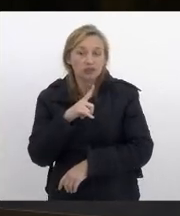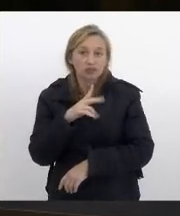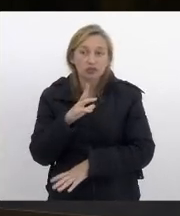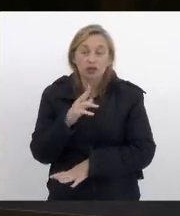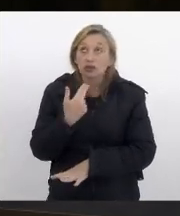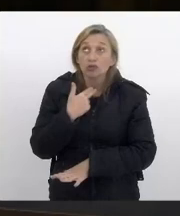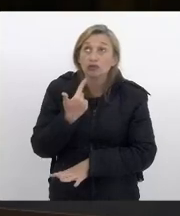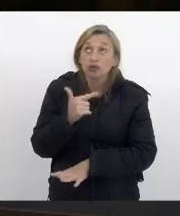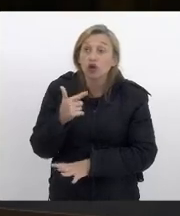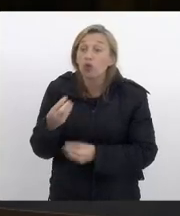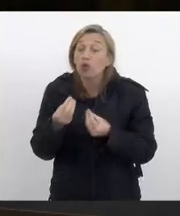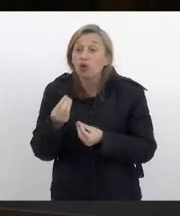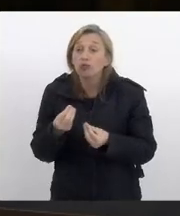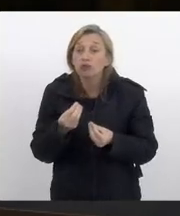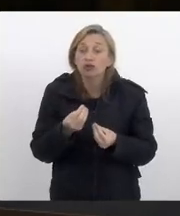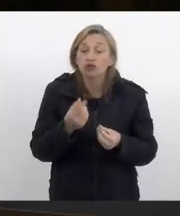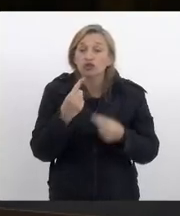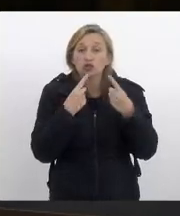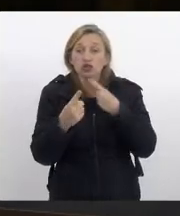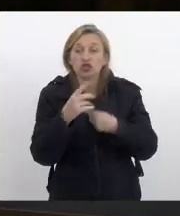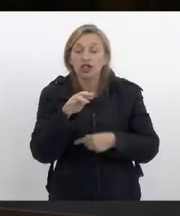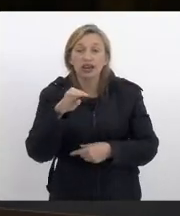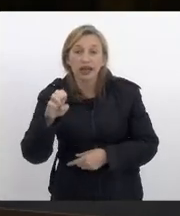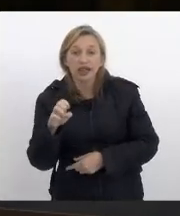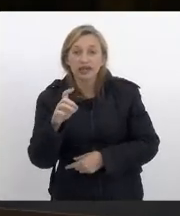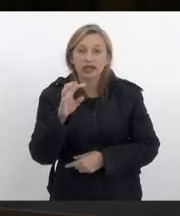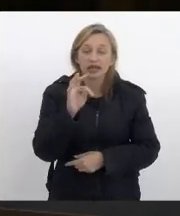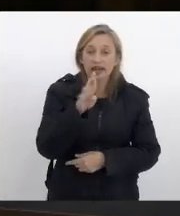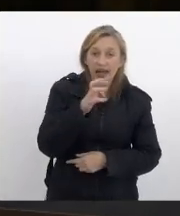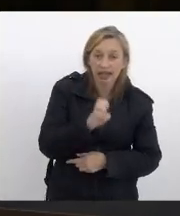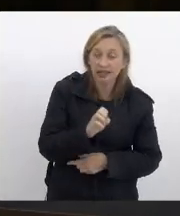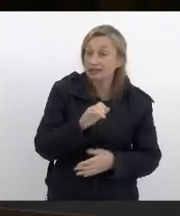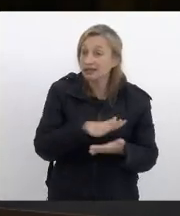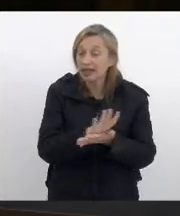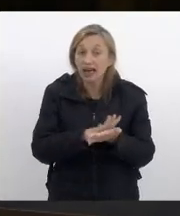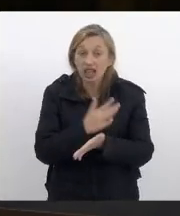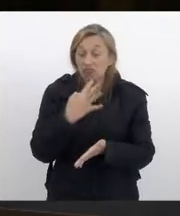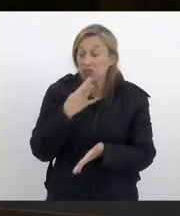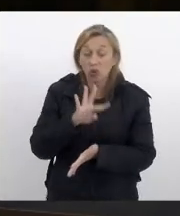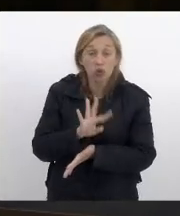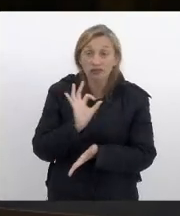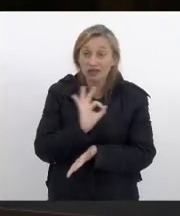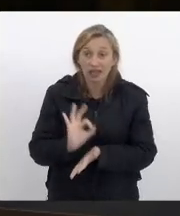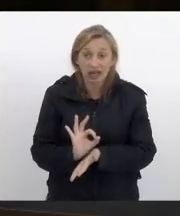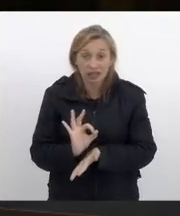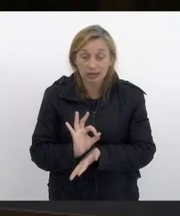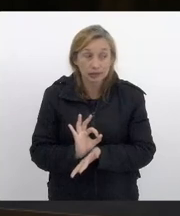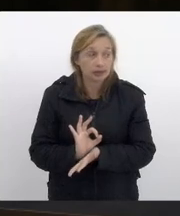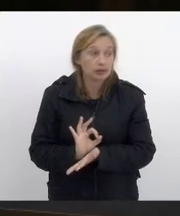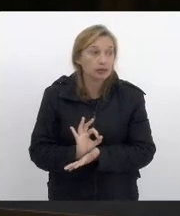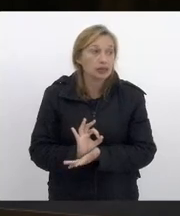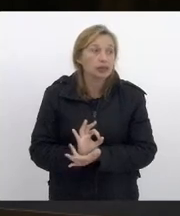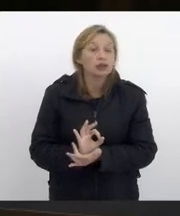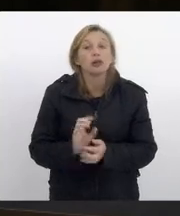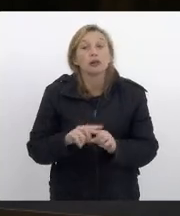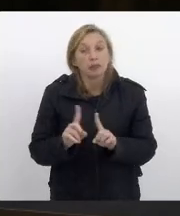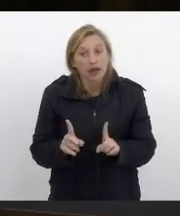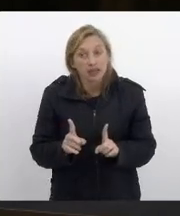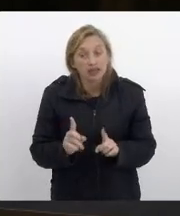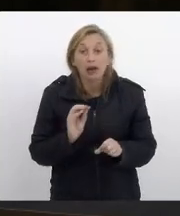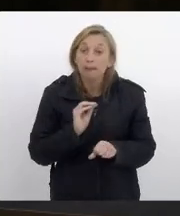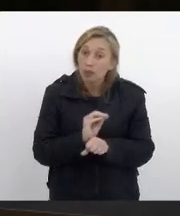tenho como discutir que grátis, eu não tenho como falar sobre isso, porque eu não conheço, não tenho essa expertise. Mas sobre